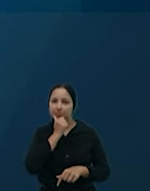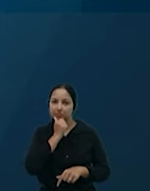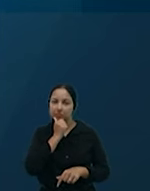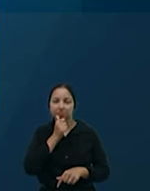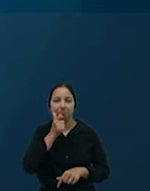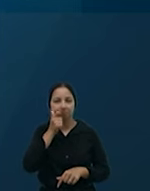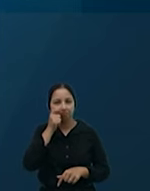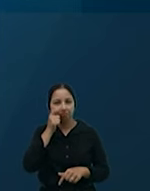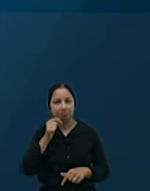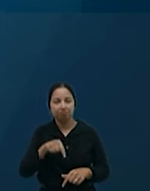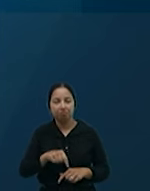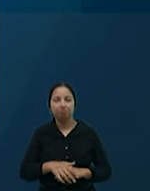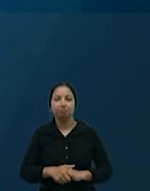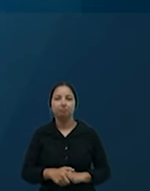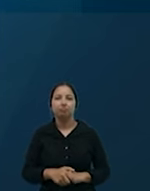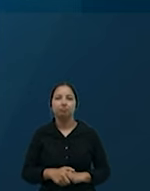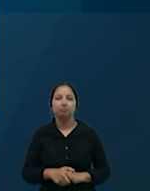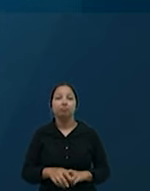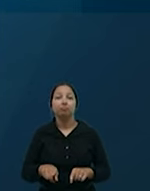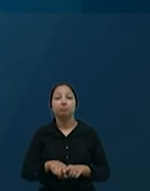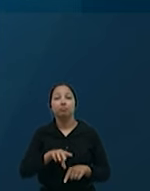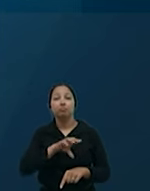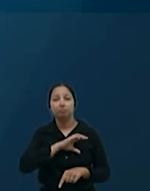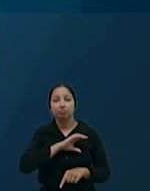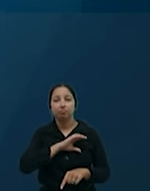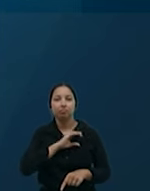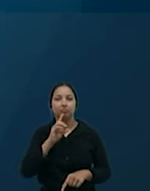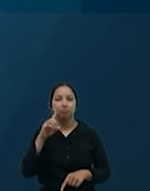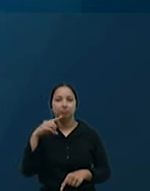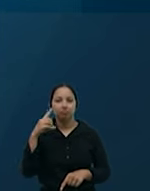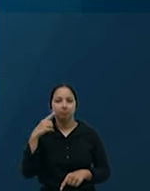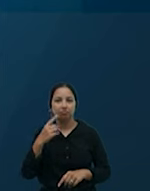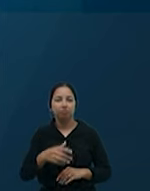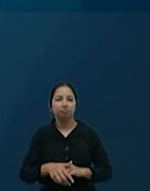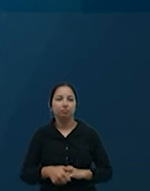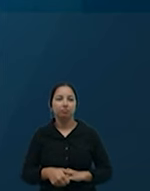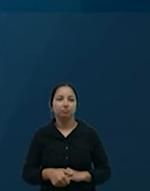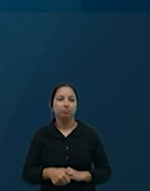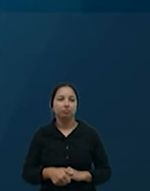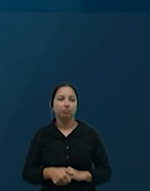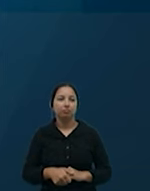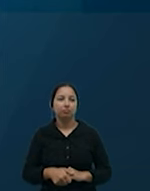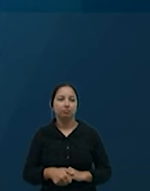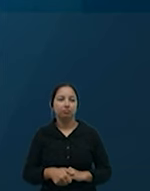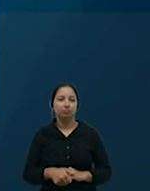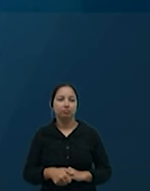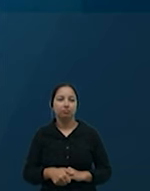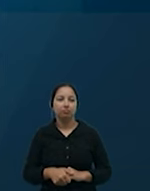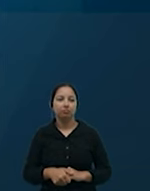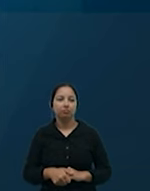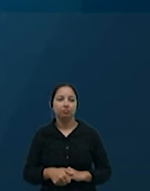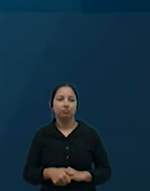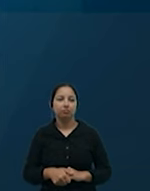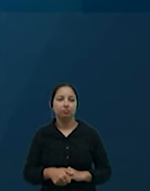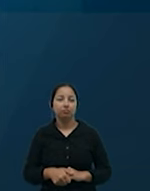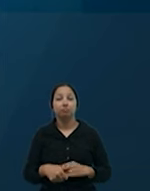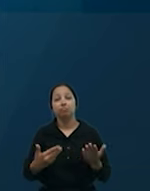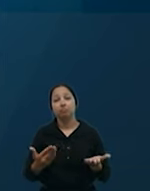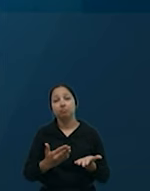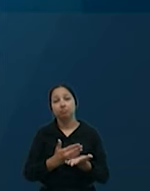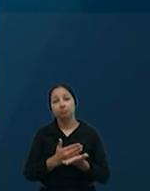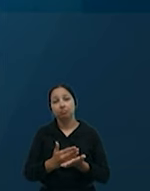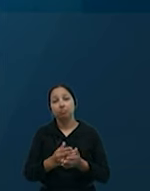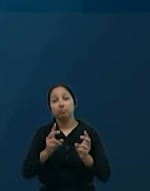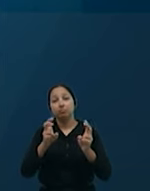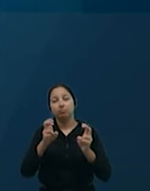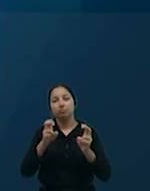nobre colega advogado que me antecedeu. Na realidade, excelência, a tese principal que a União defende é